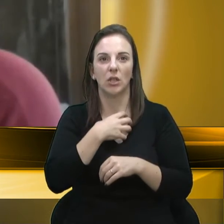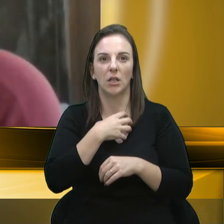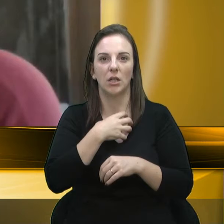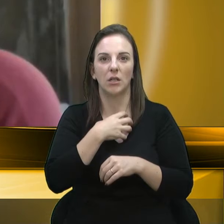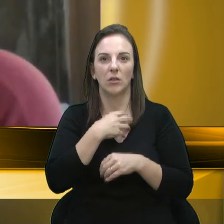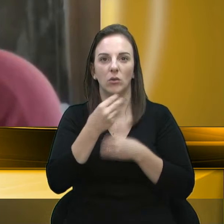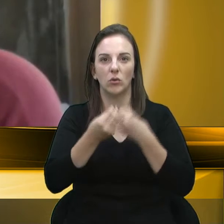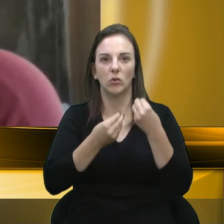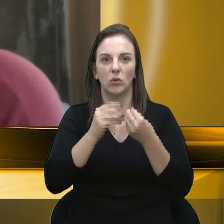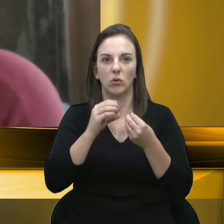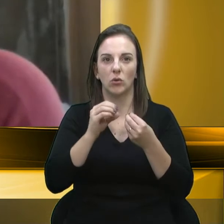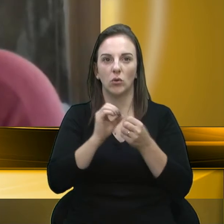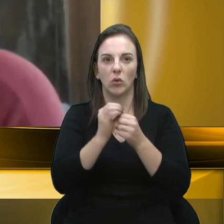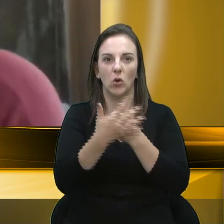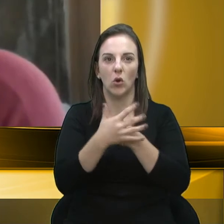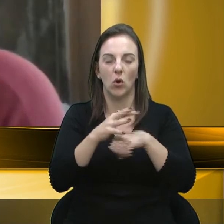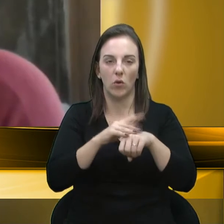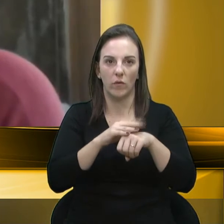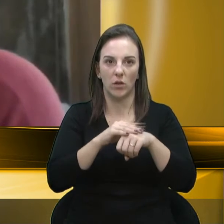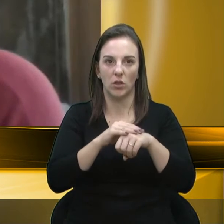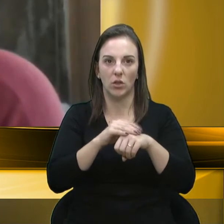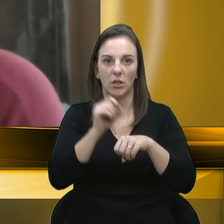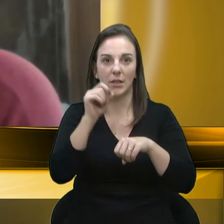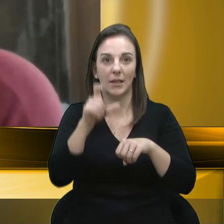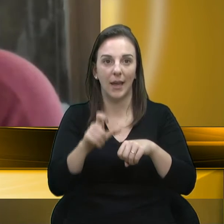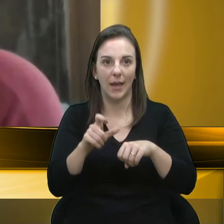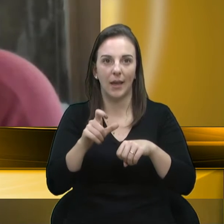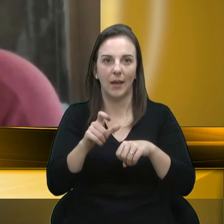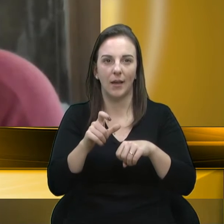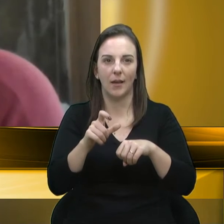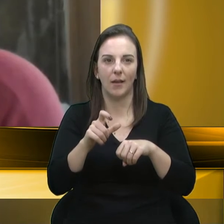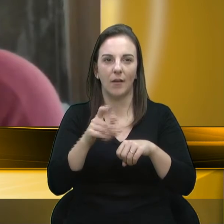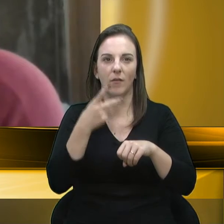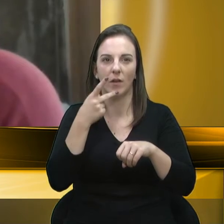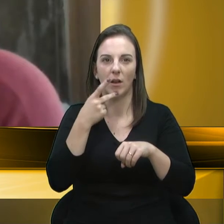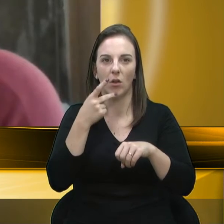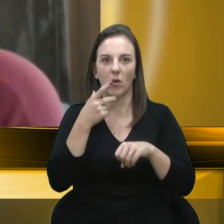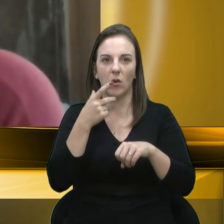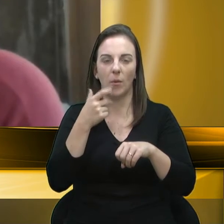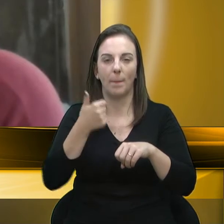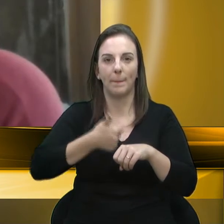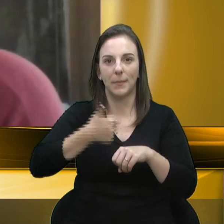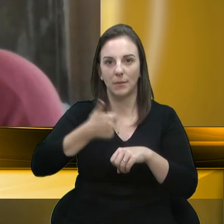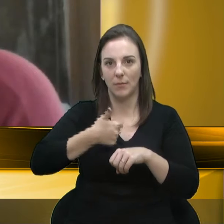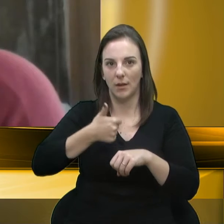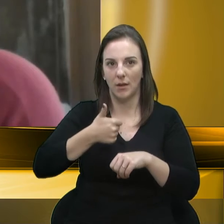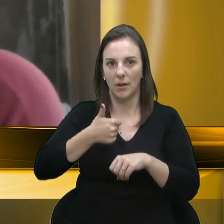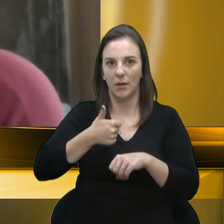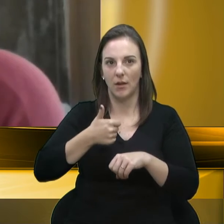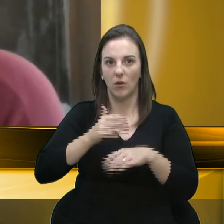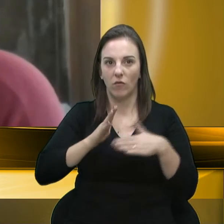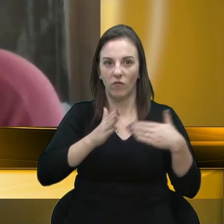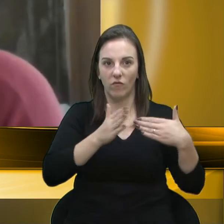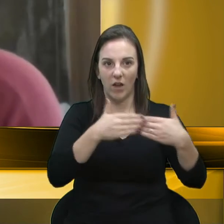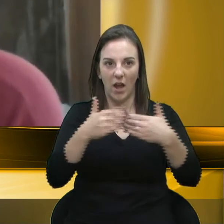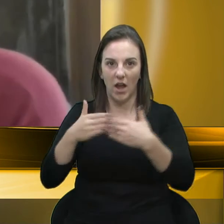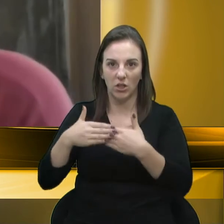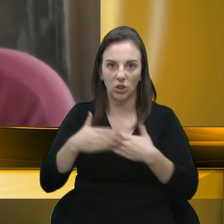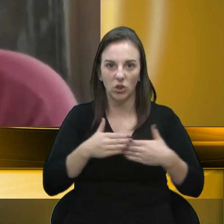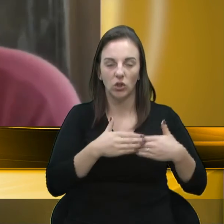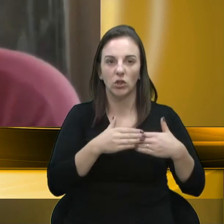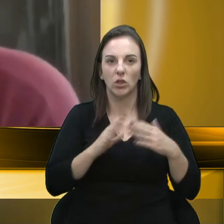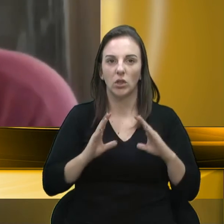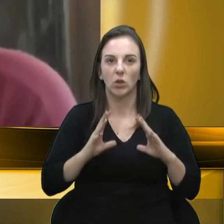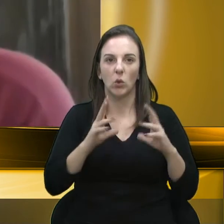por evitar o lockdown, terminaram por adotá-lo em formas variadas diante do agravamento da pandemia. É o caso